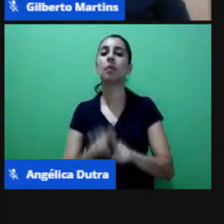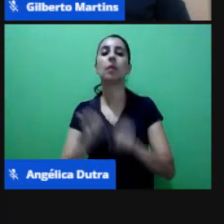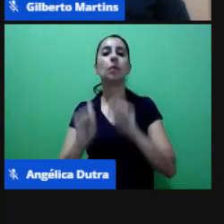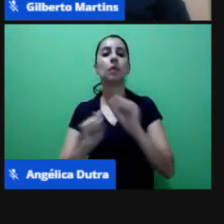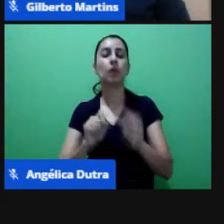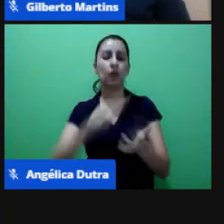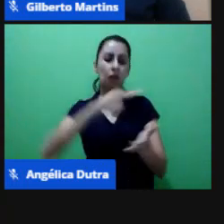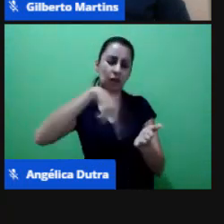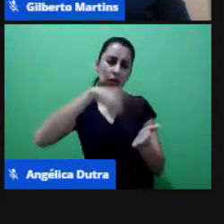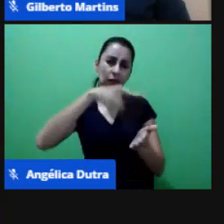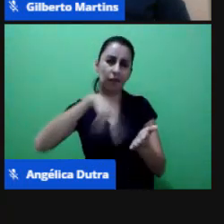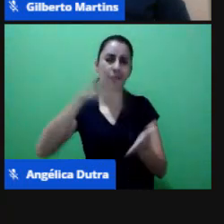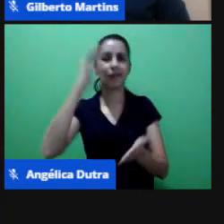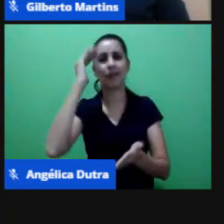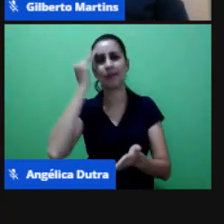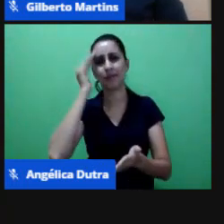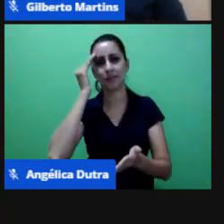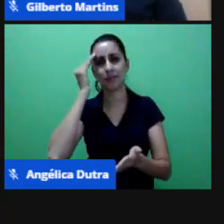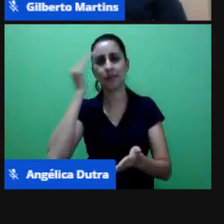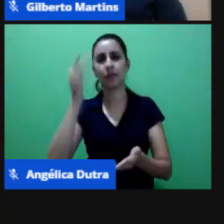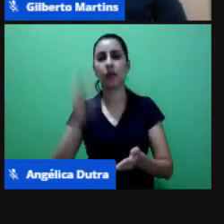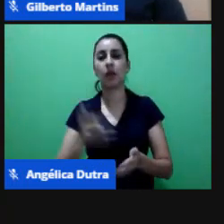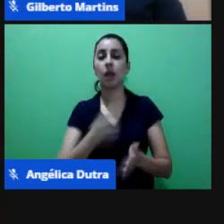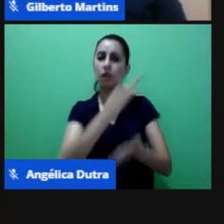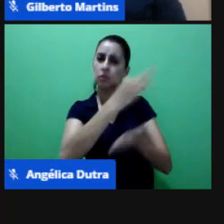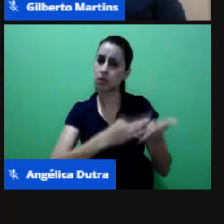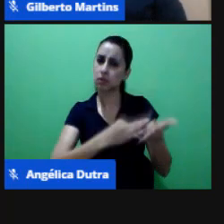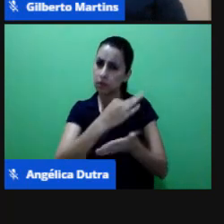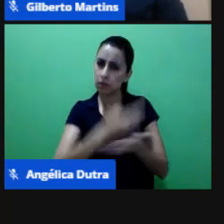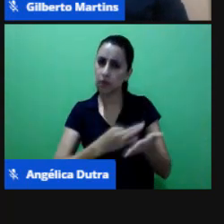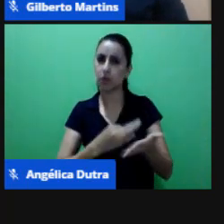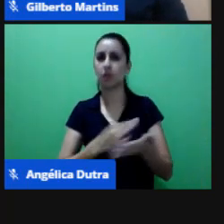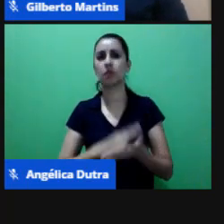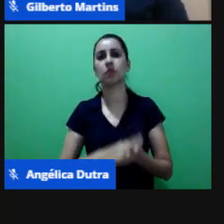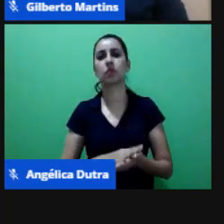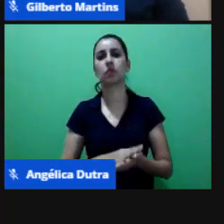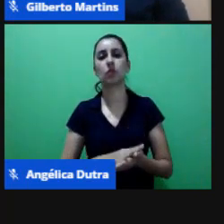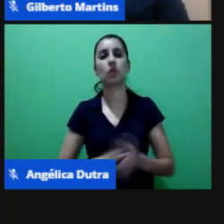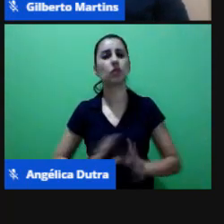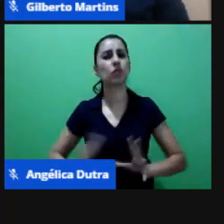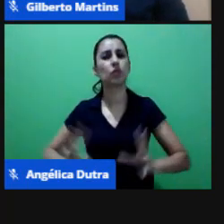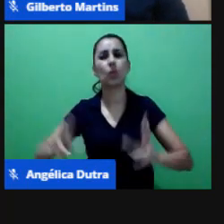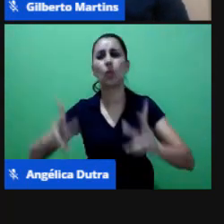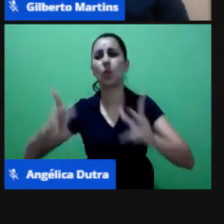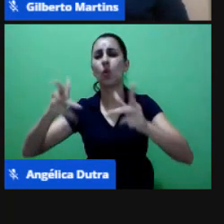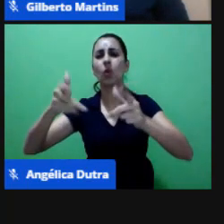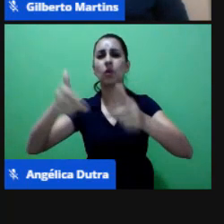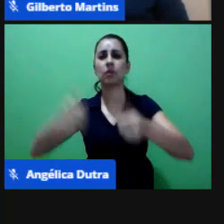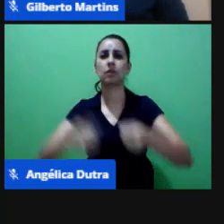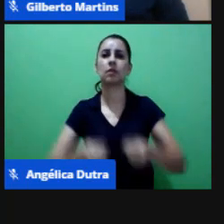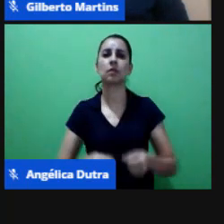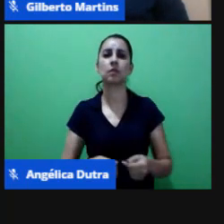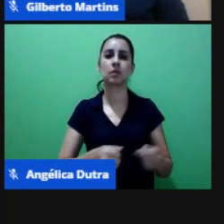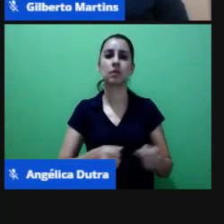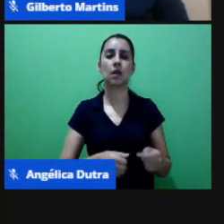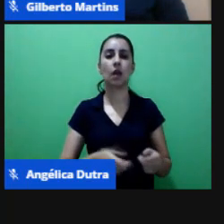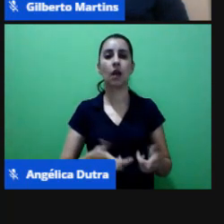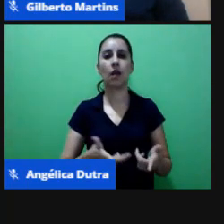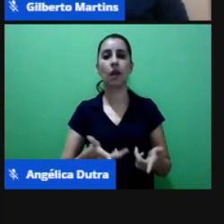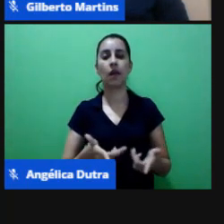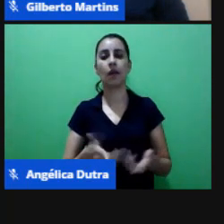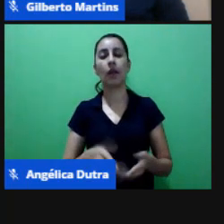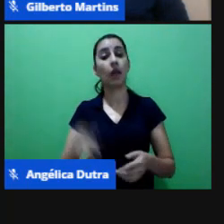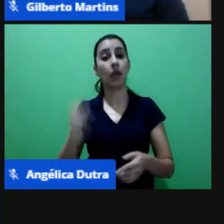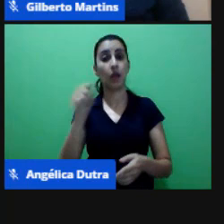ler e compreender textos em todos os campos de atuação, ok? Aqui não está escrito, mas eu